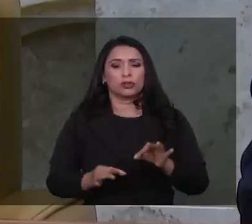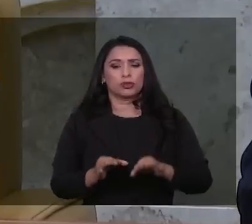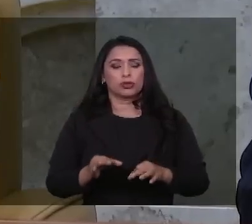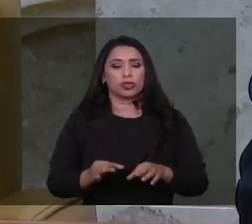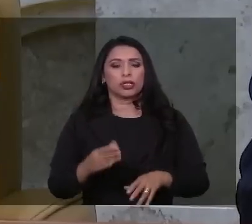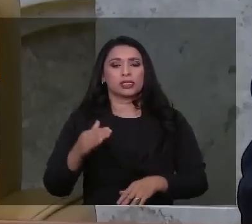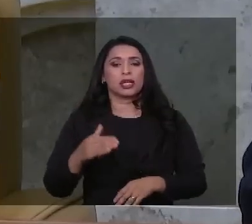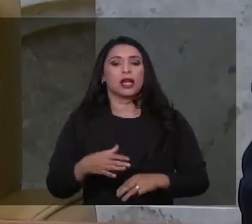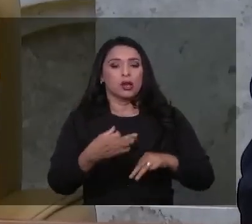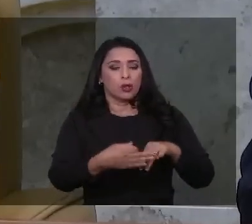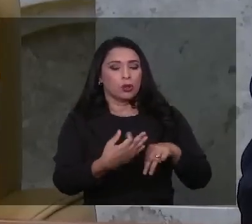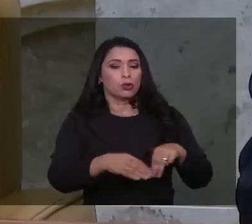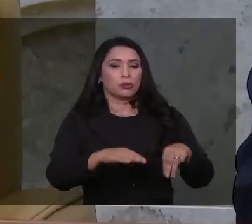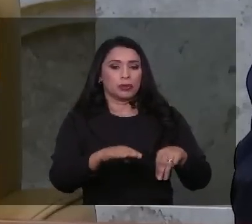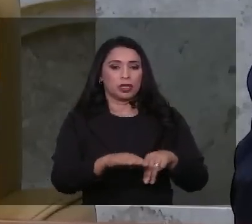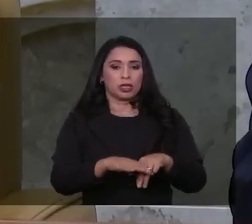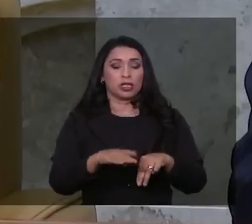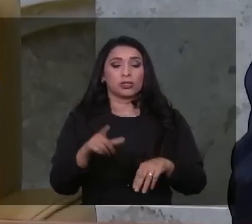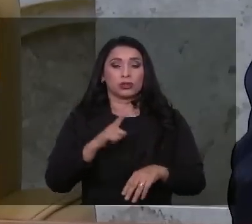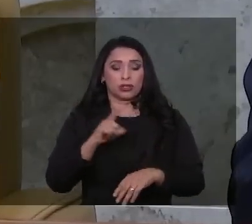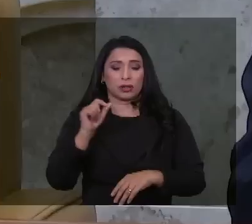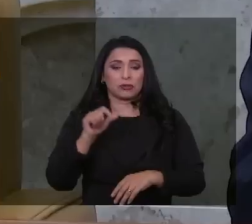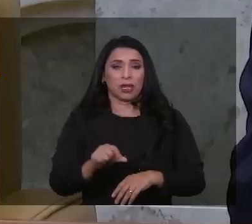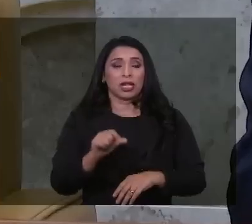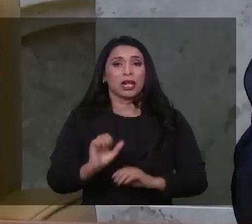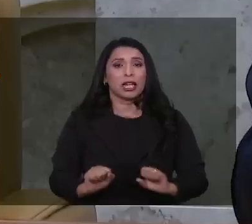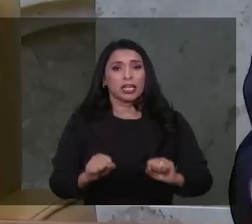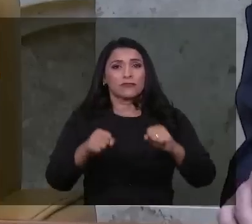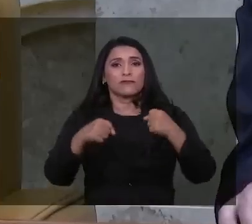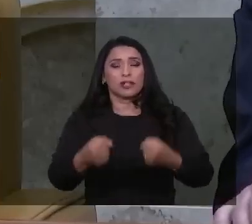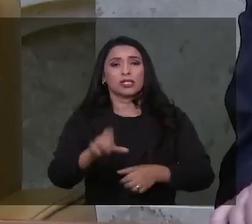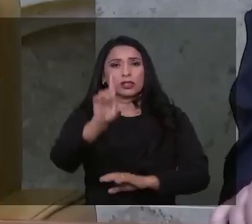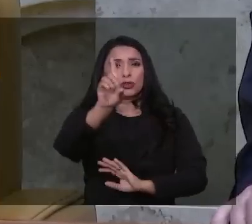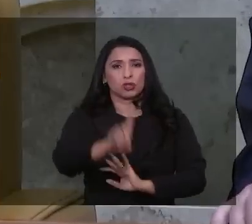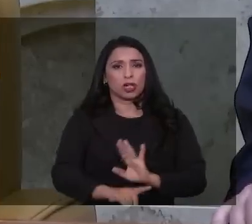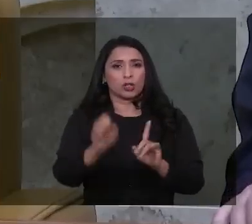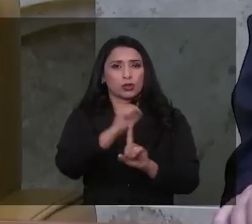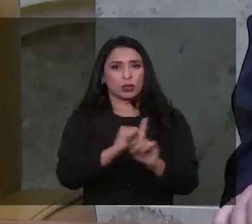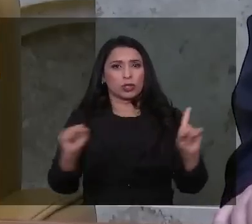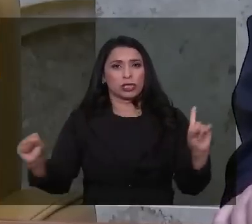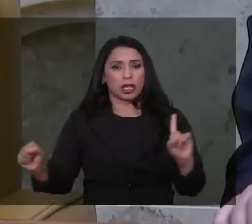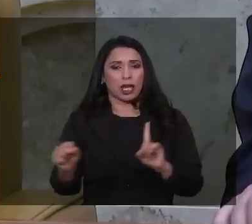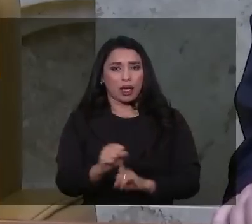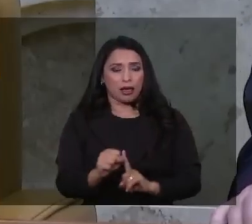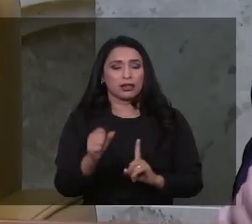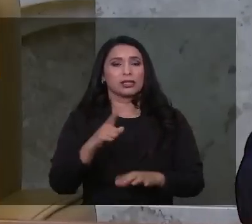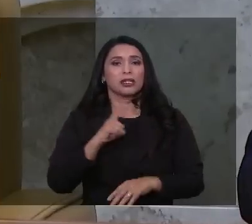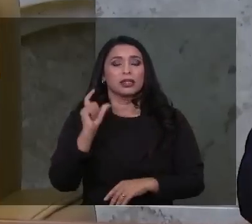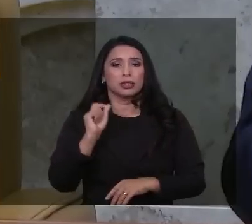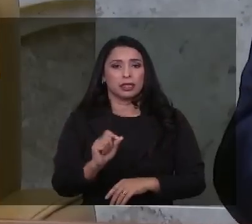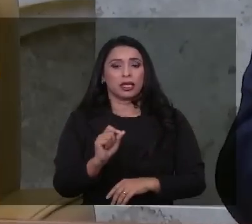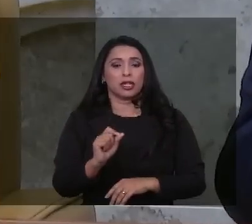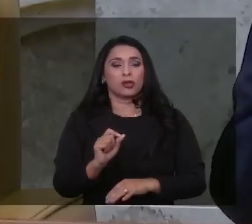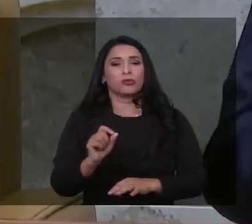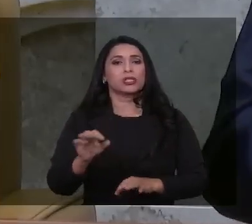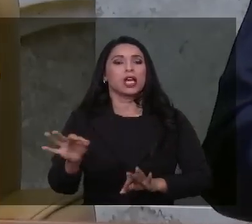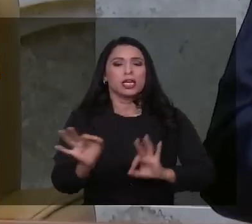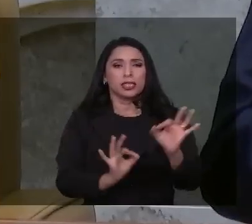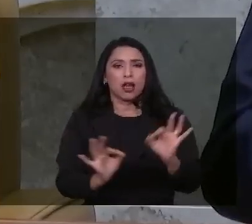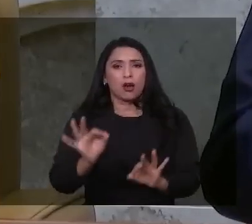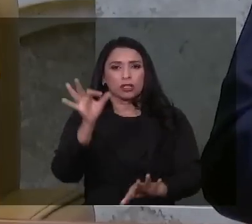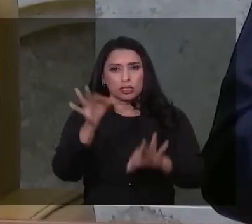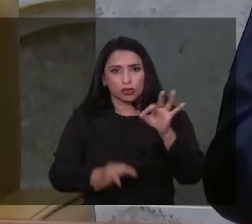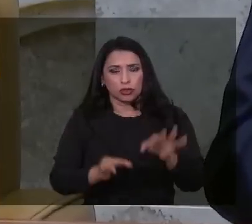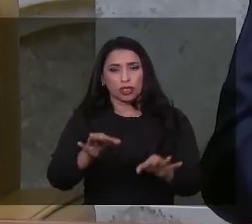suas excelências na defesa dos direitos sociais e individuais indisponíveis, da ordem jurídica e da